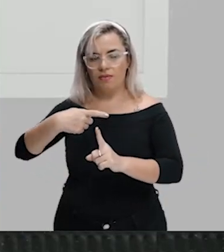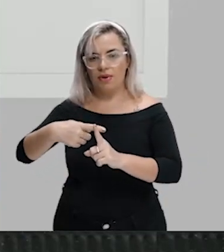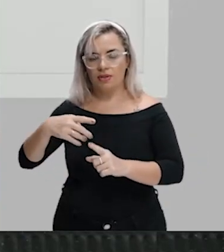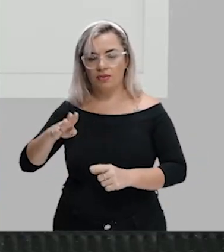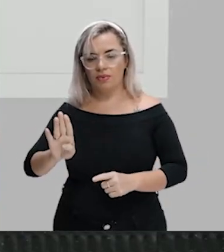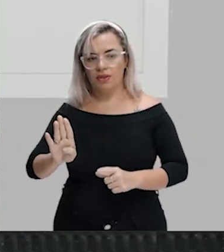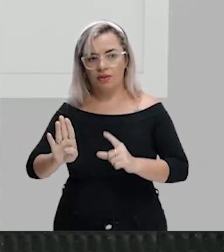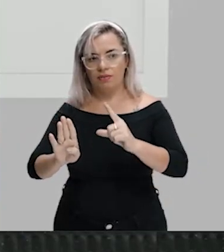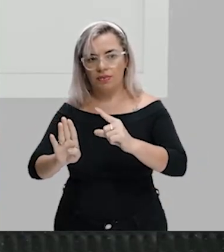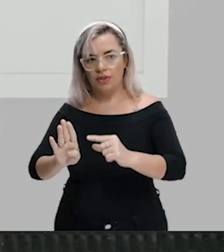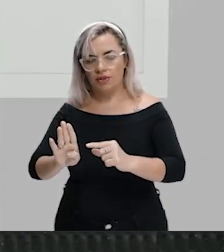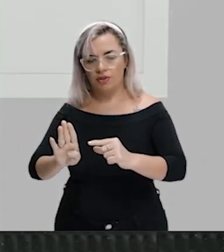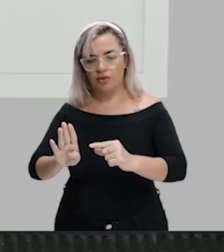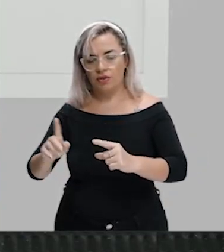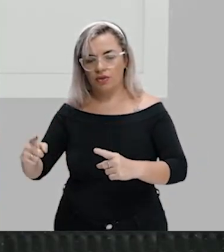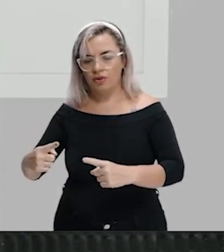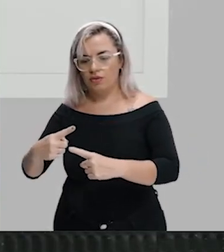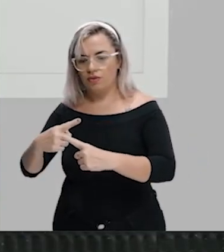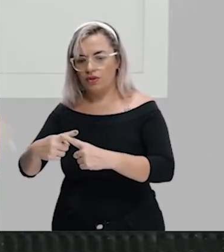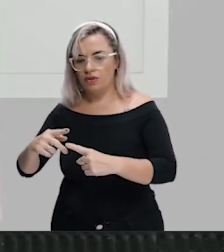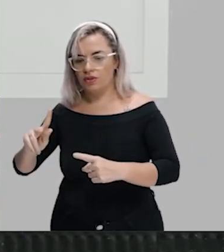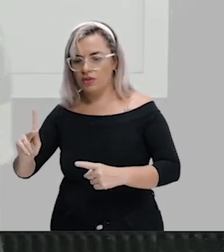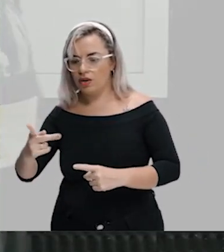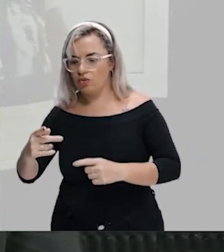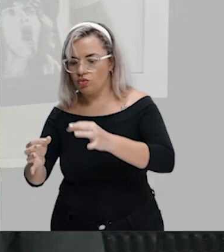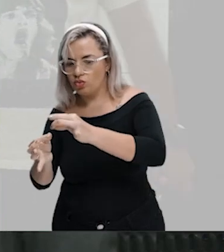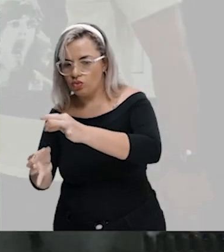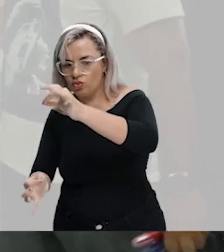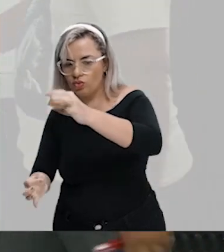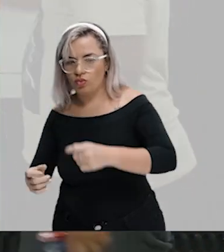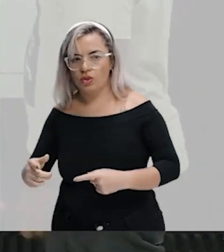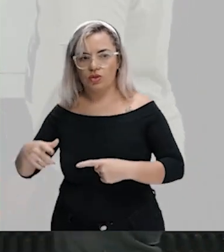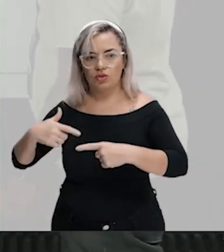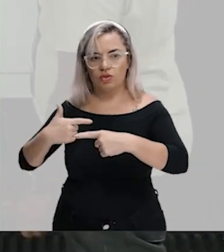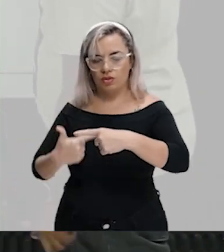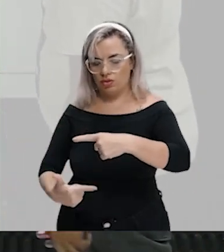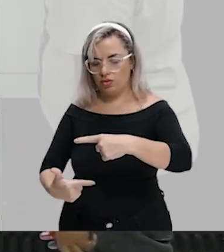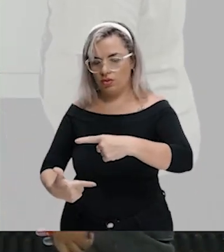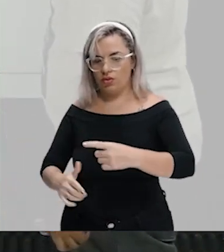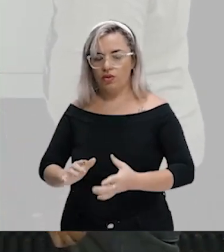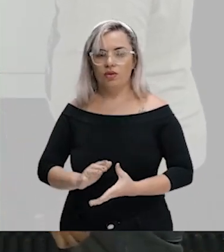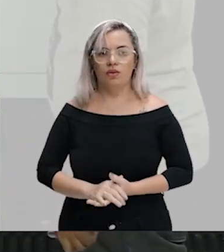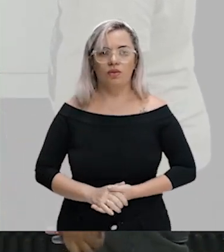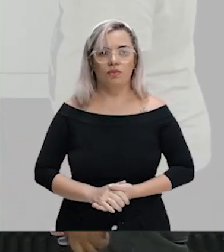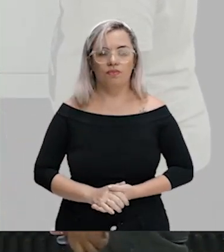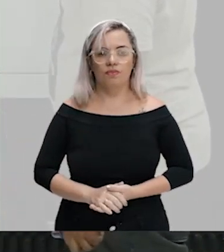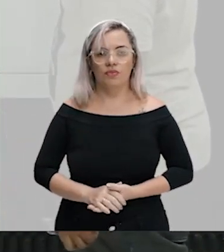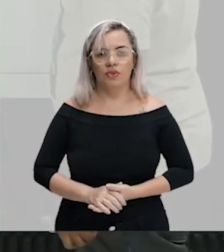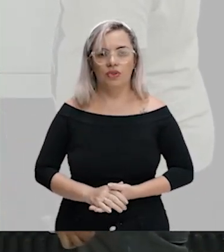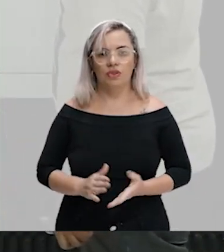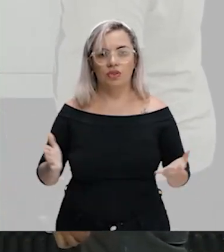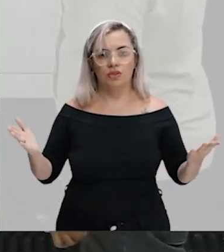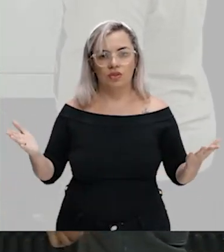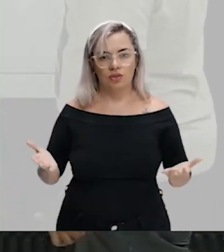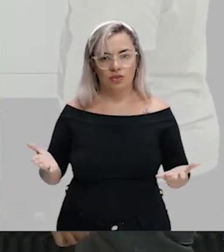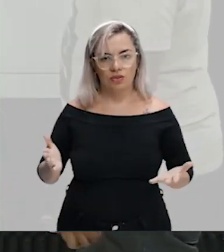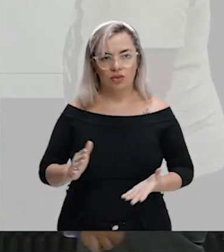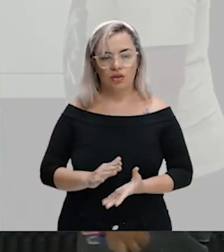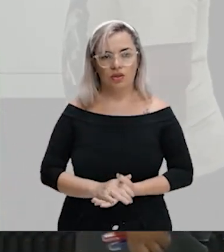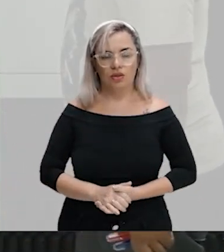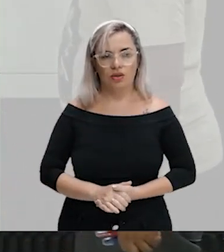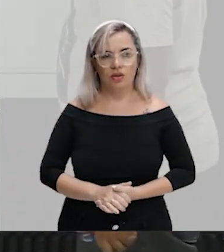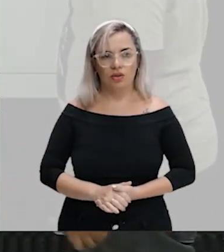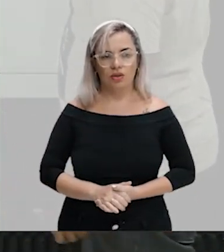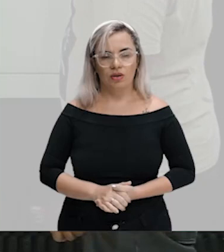2, ok? Então, no caso aqui, né, a área vai ser, ó, a base